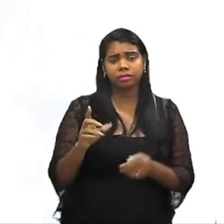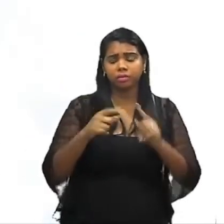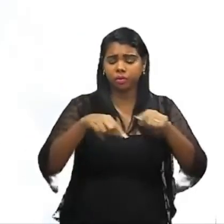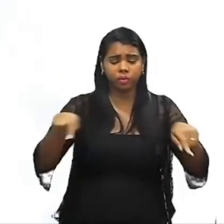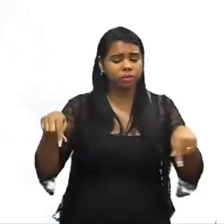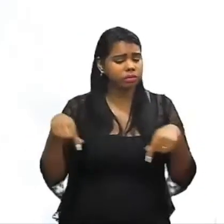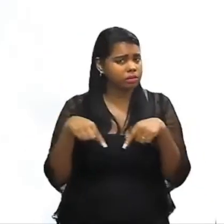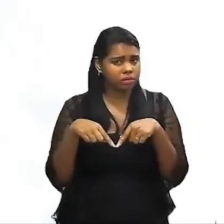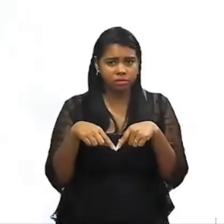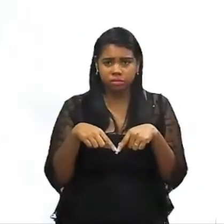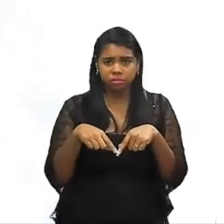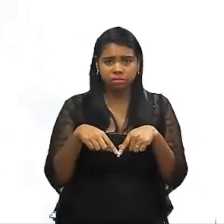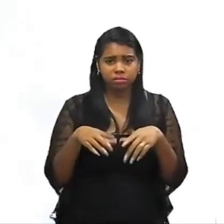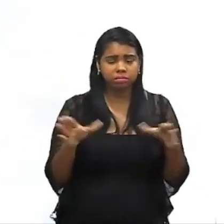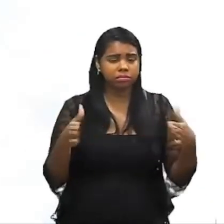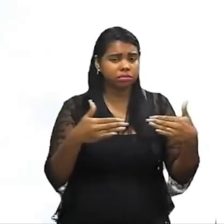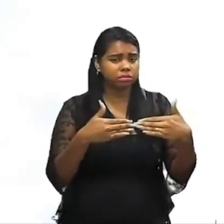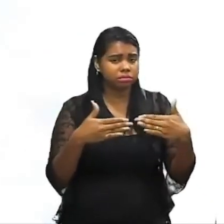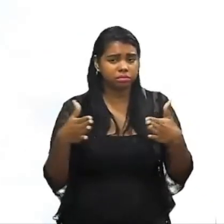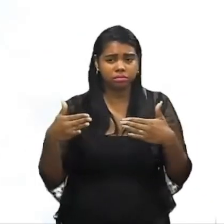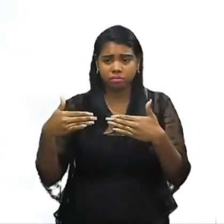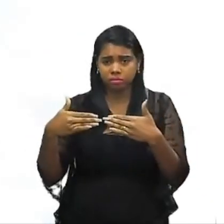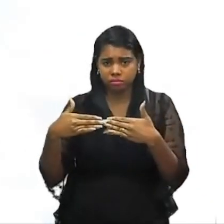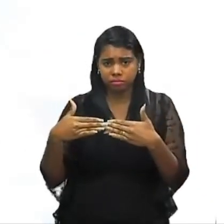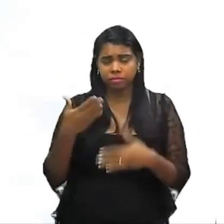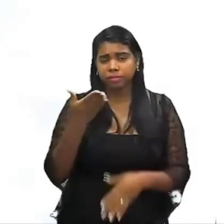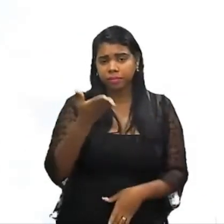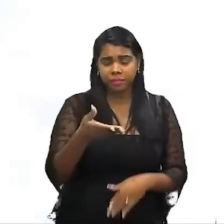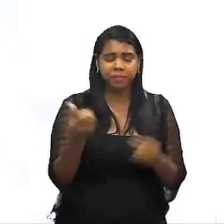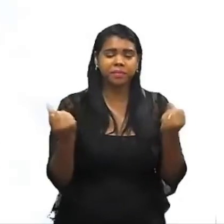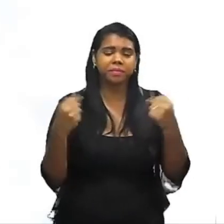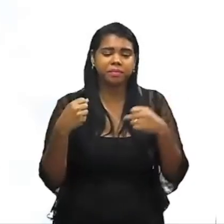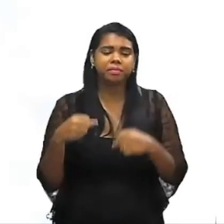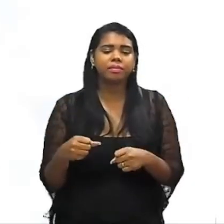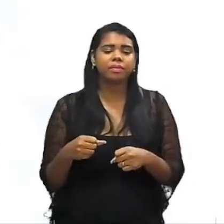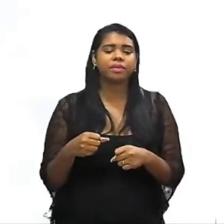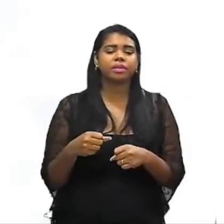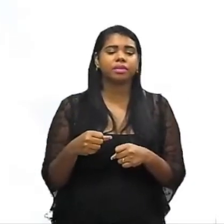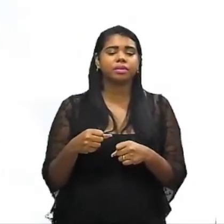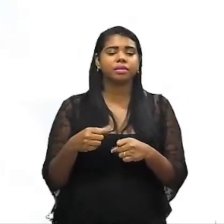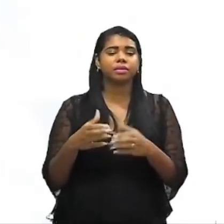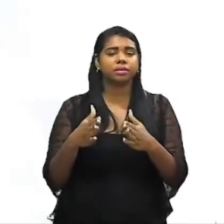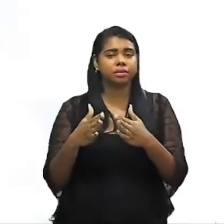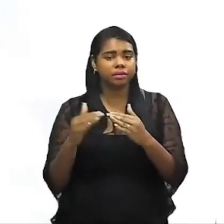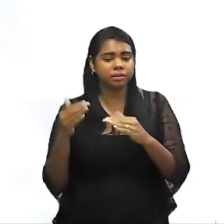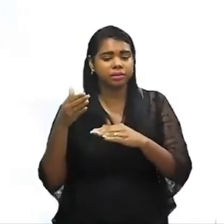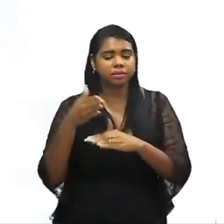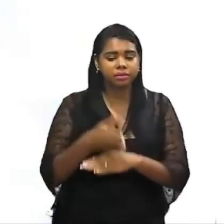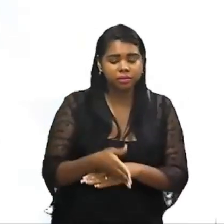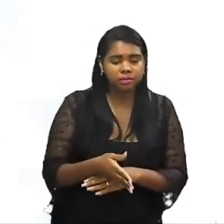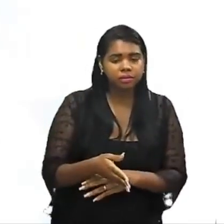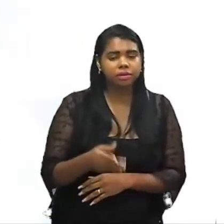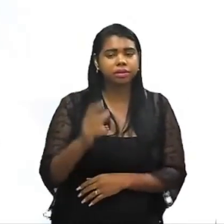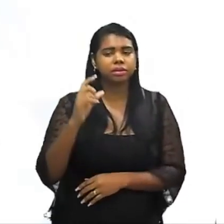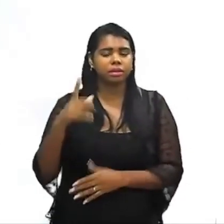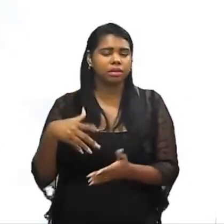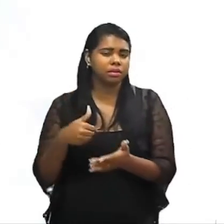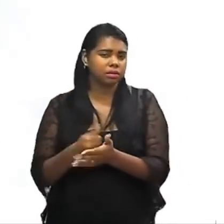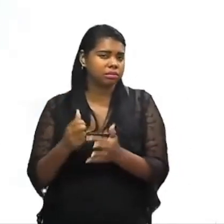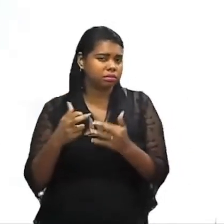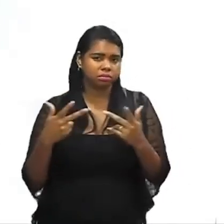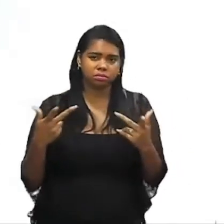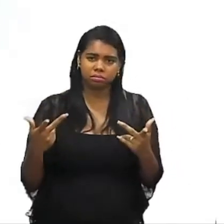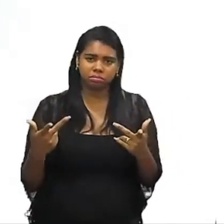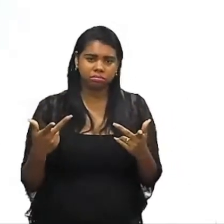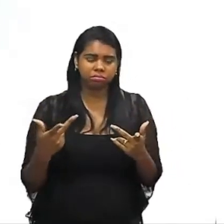nos espaços que são fechados, nos espaços que você precisa ter permissão para entrar, seja de um ingresso, seja de até